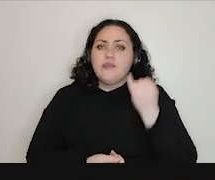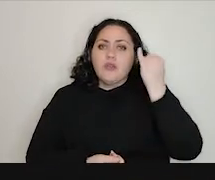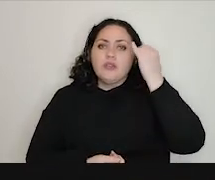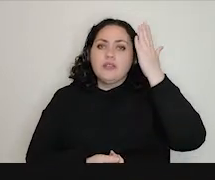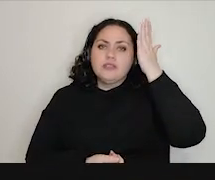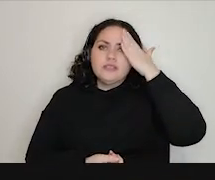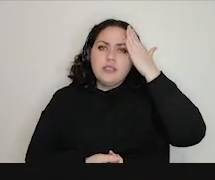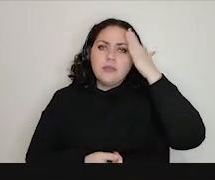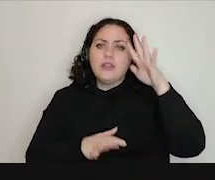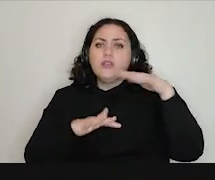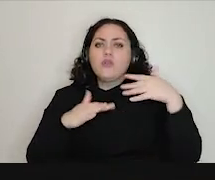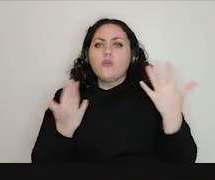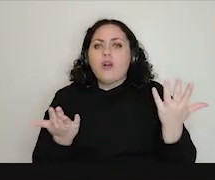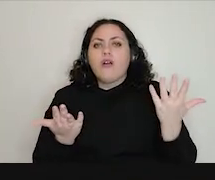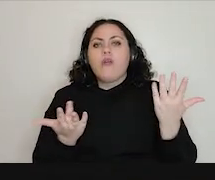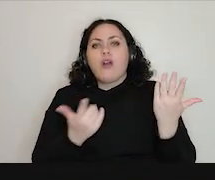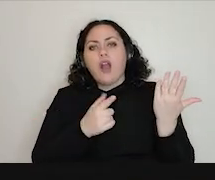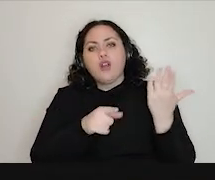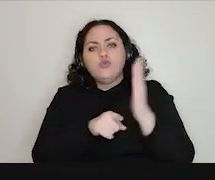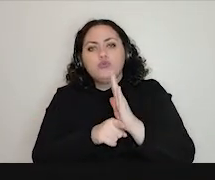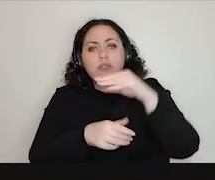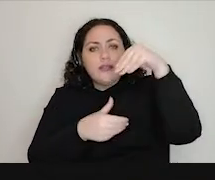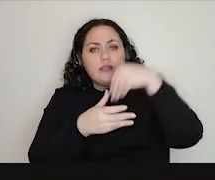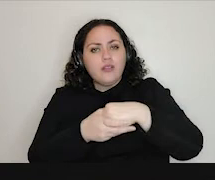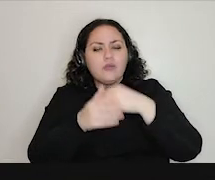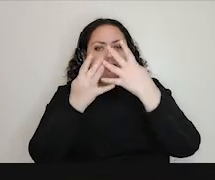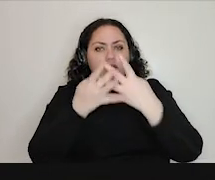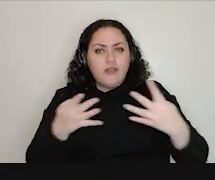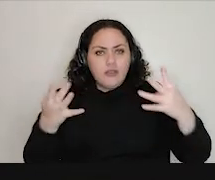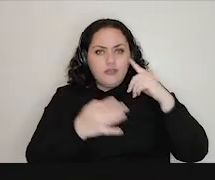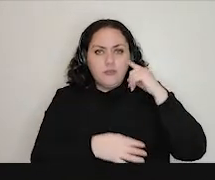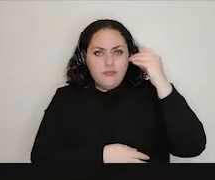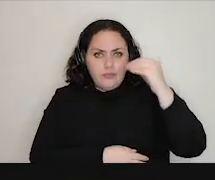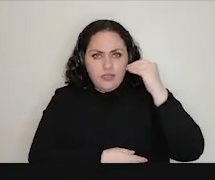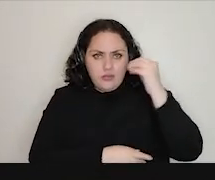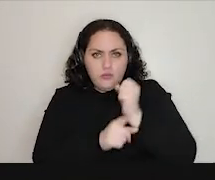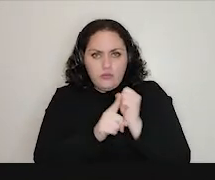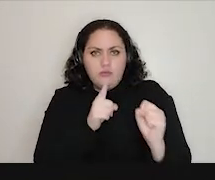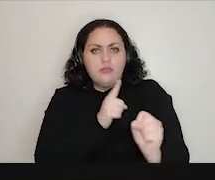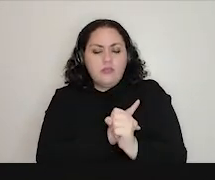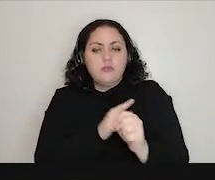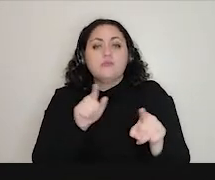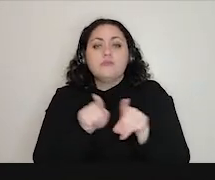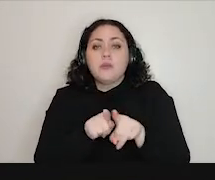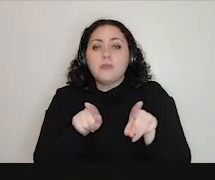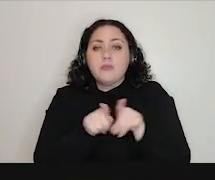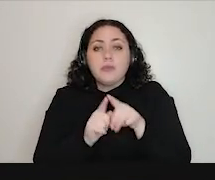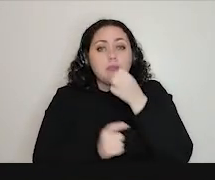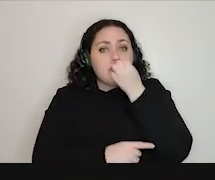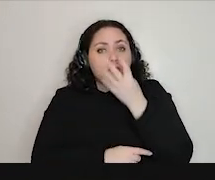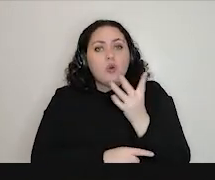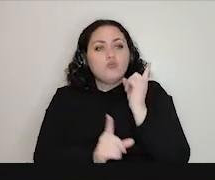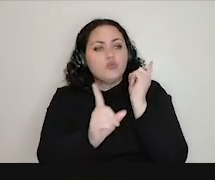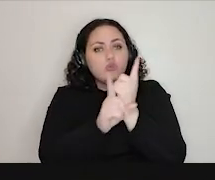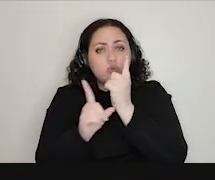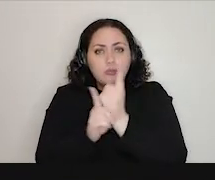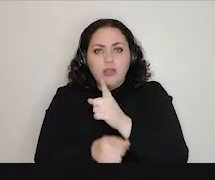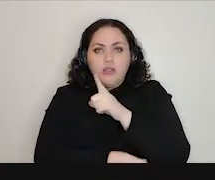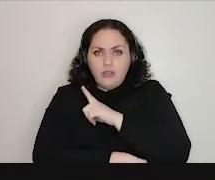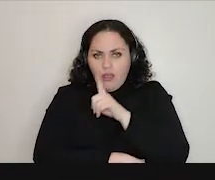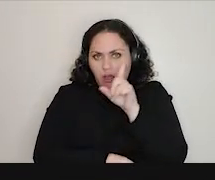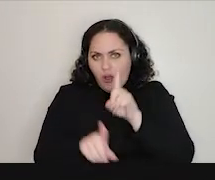atenção psicossocial. É importante que a gente também identifique se tem algum serviço, né,